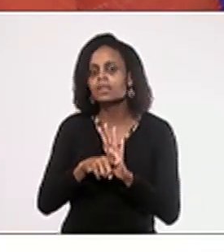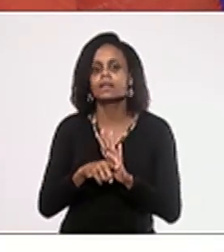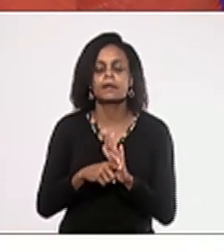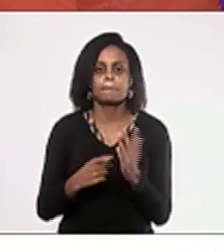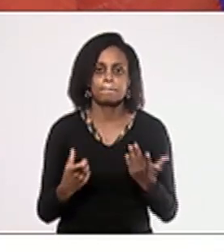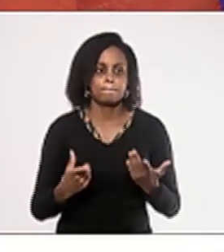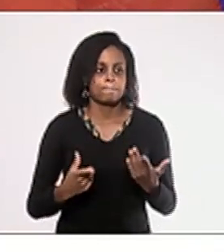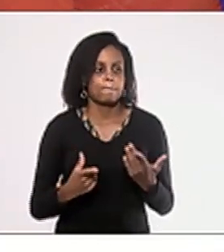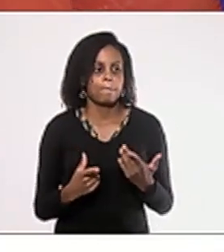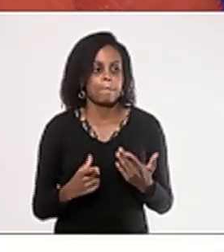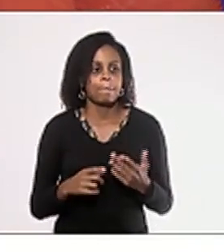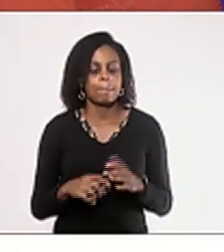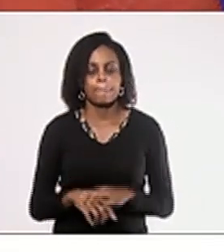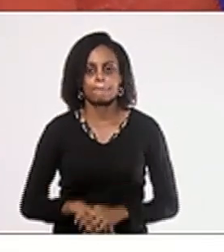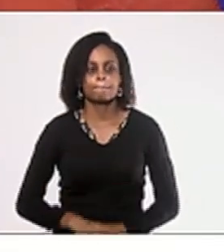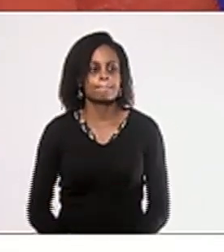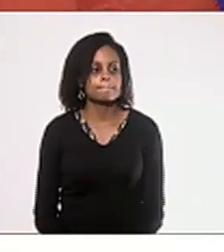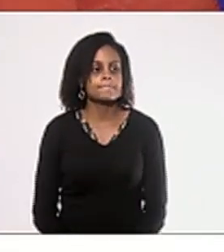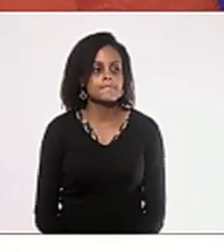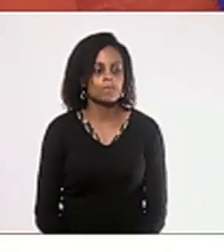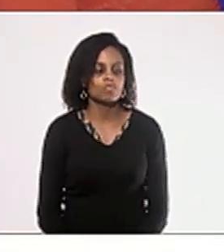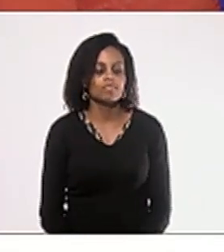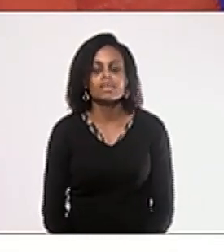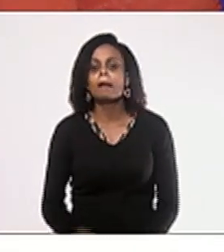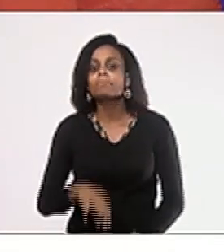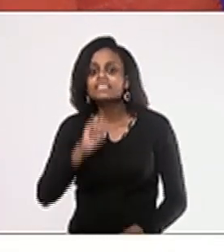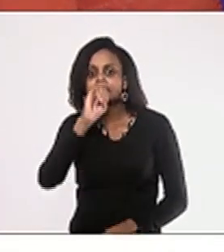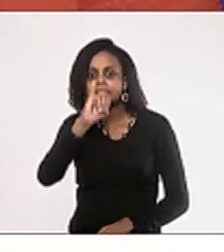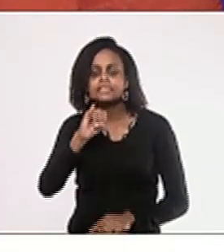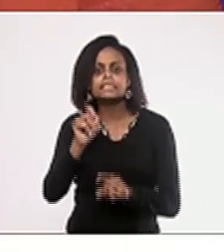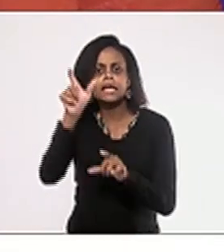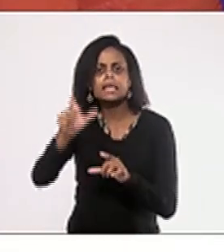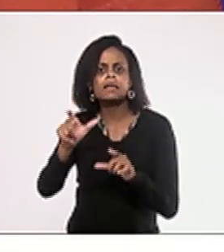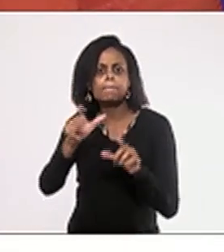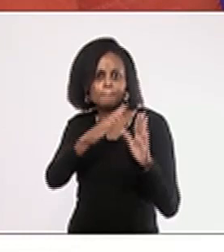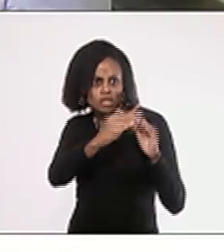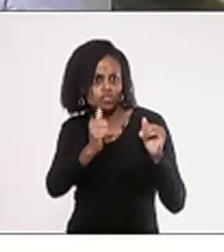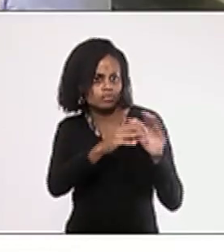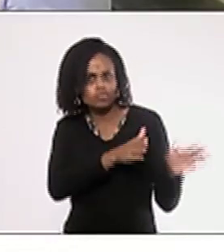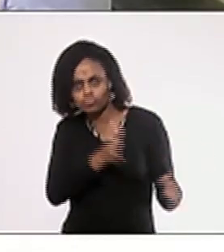o vazamento, só orientação. Não pode, mesmo se o cliente pedir?